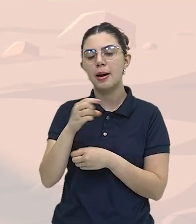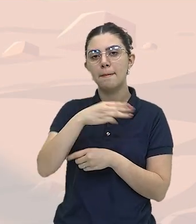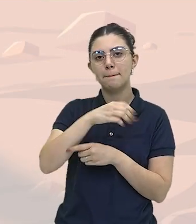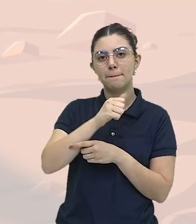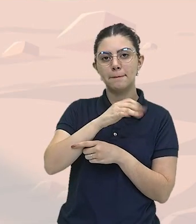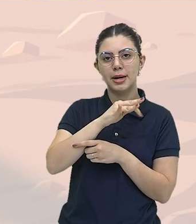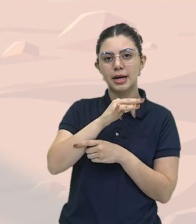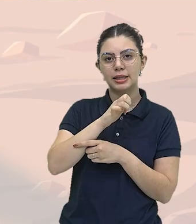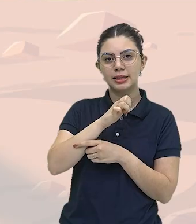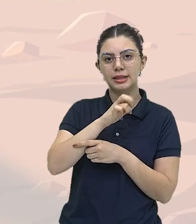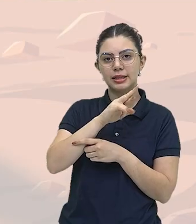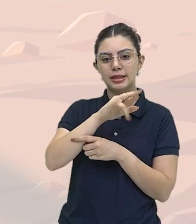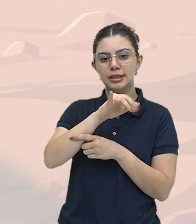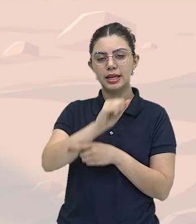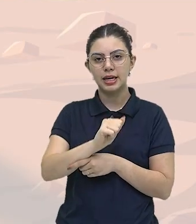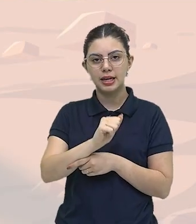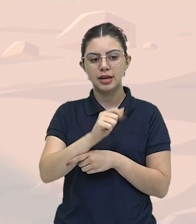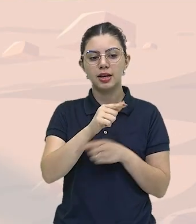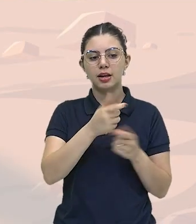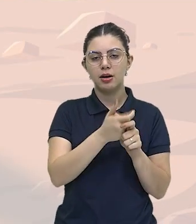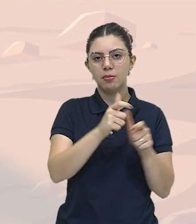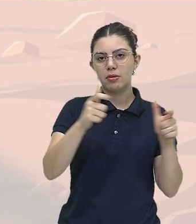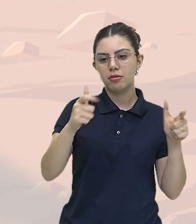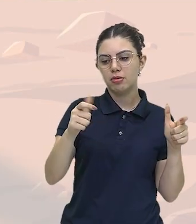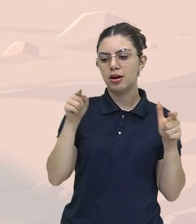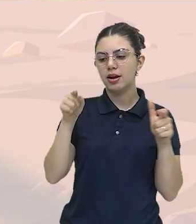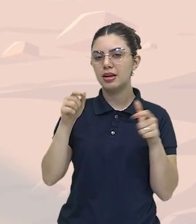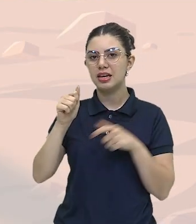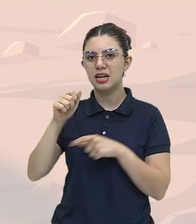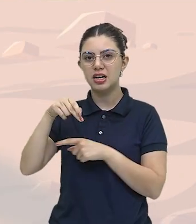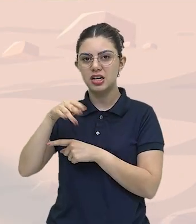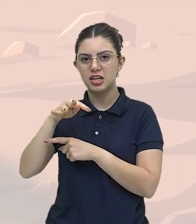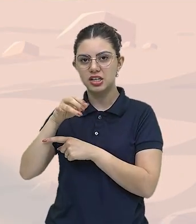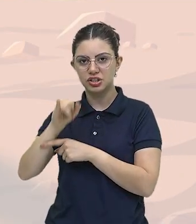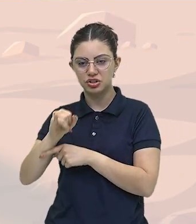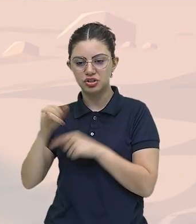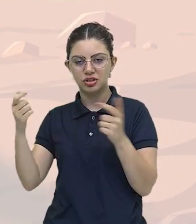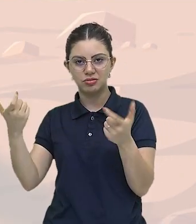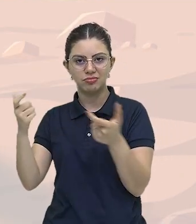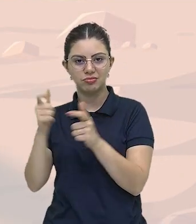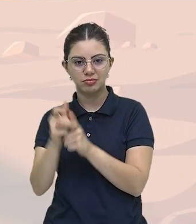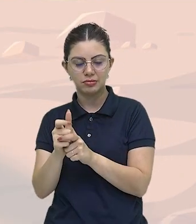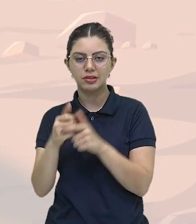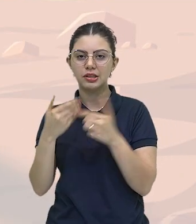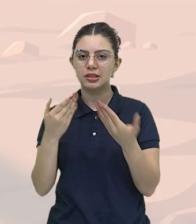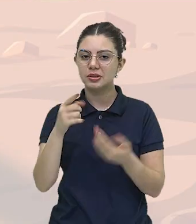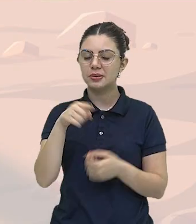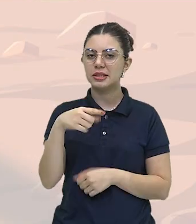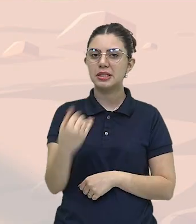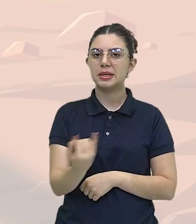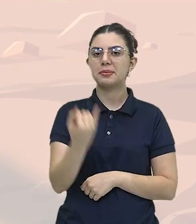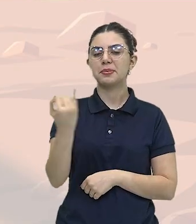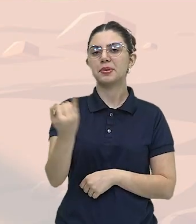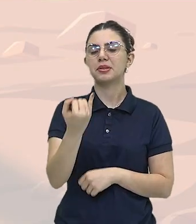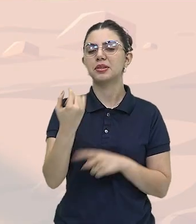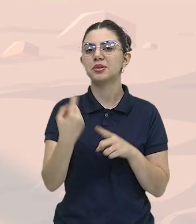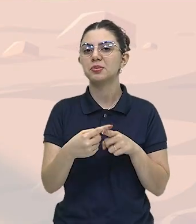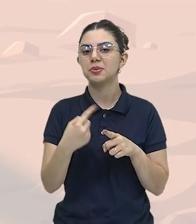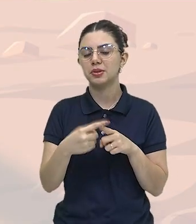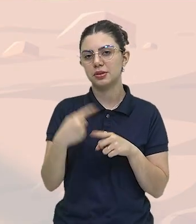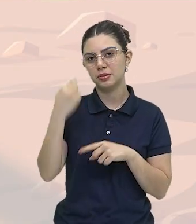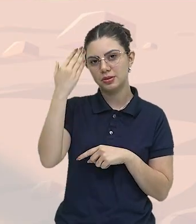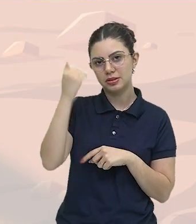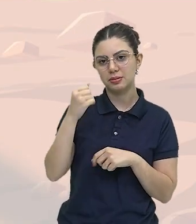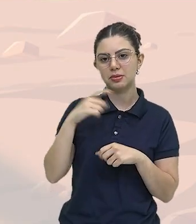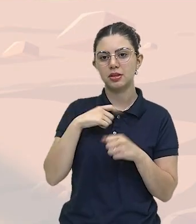ou seja, sobrou mais matéria do que antimatéria. Isso foi fundamental, tá certo? Porque conforme o universo